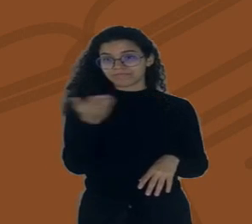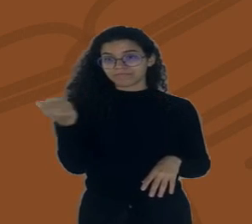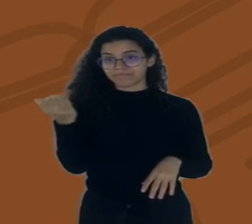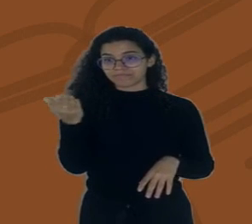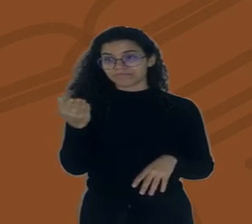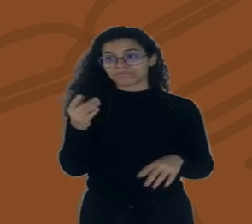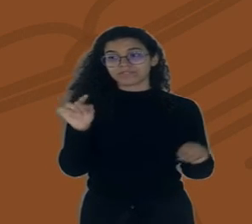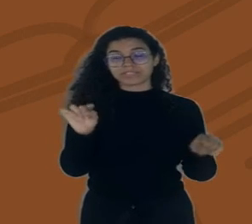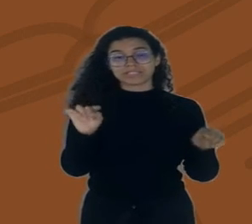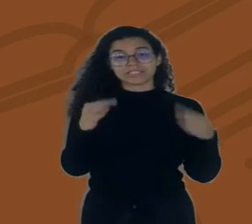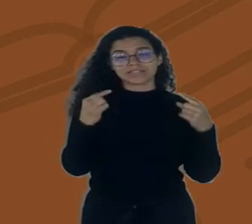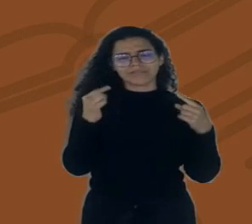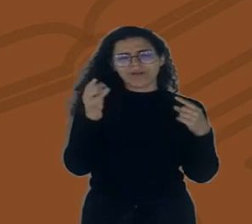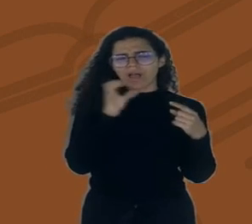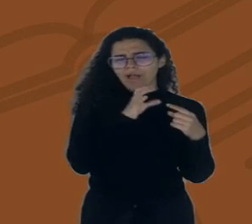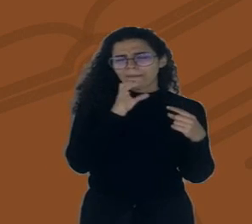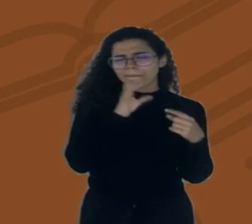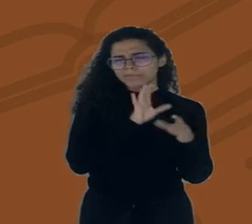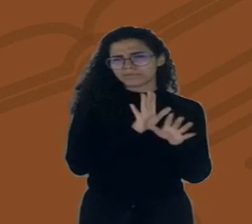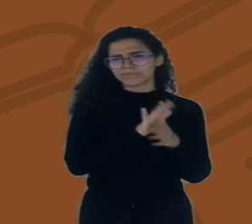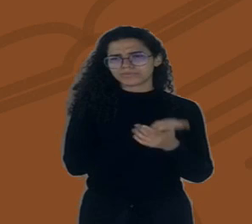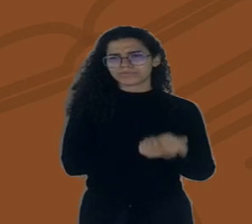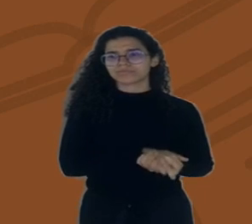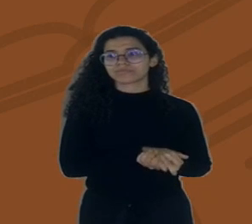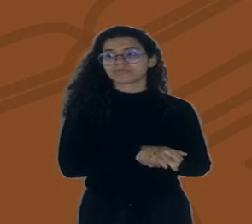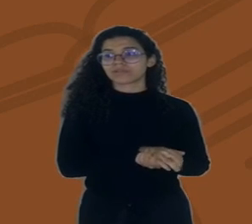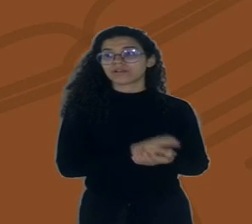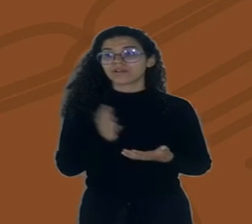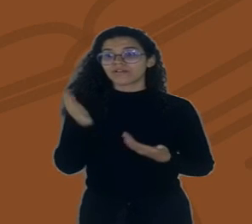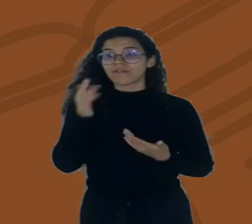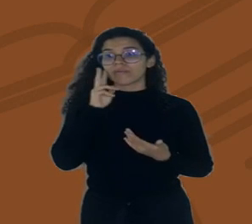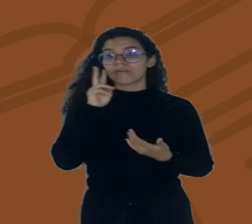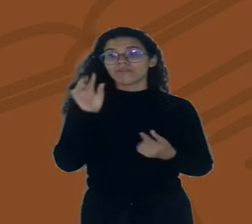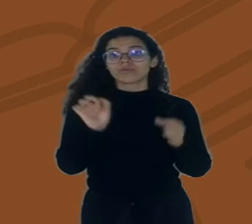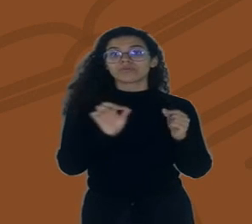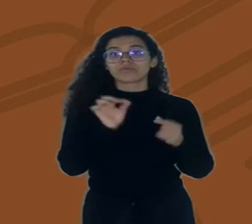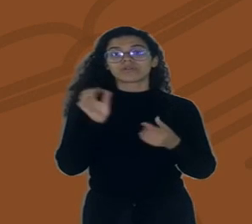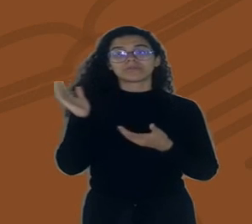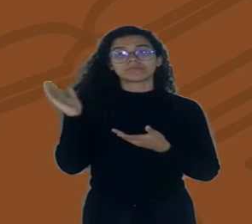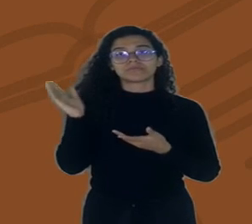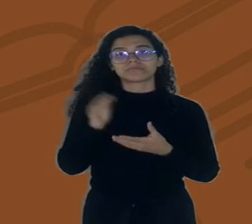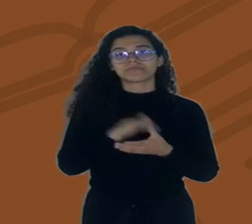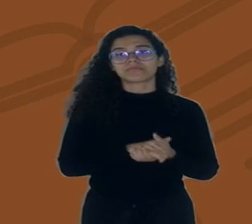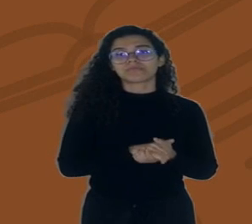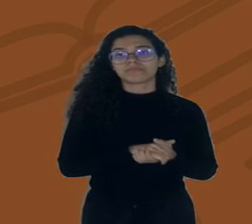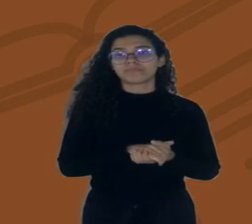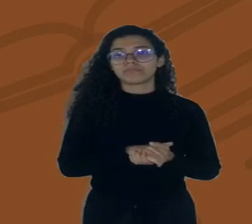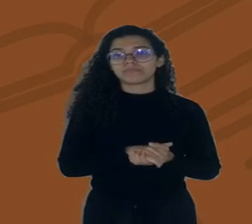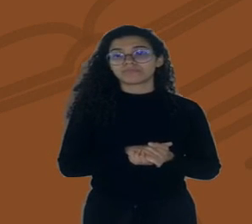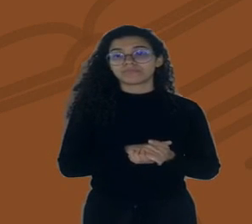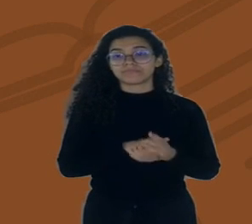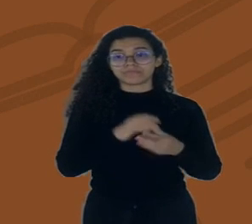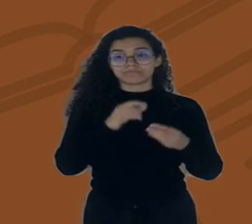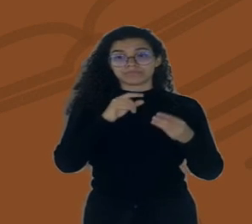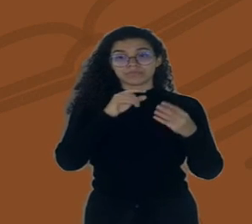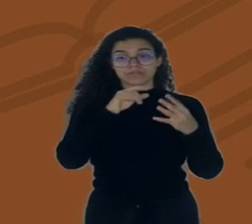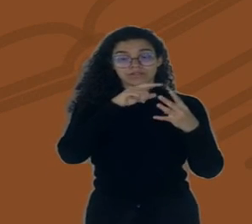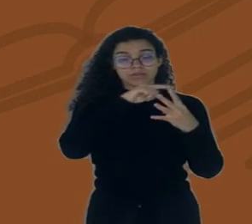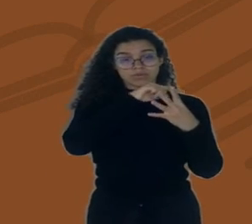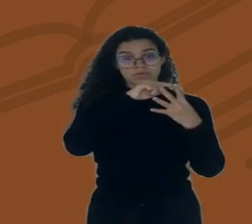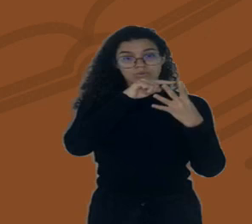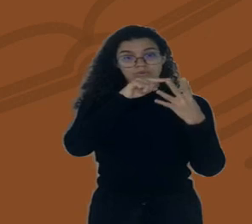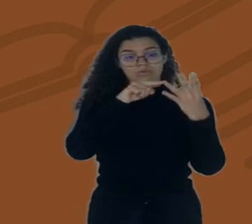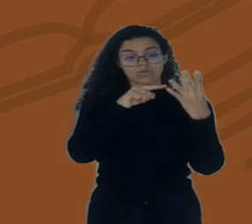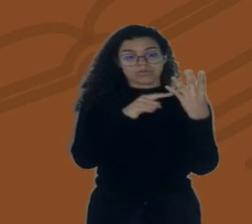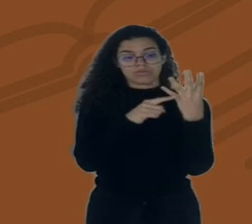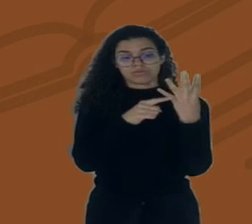socializar com vocês um breve desafio. Vamos analisar o que diz o breve desafio? Qual das alternativas